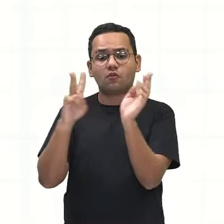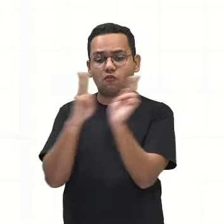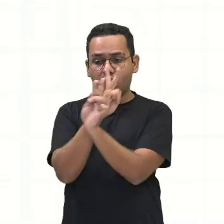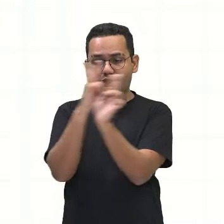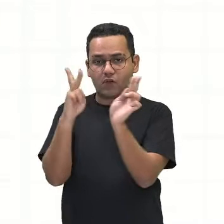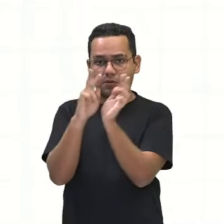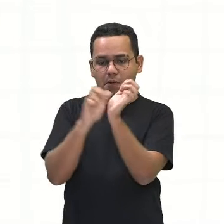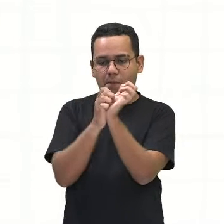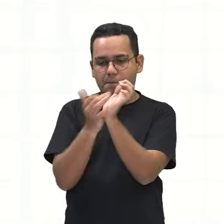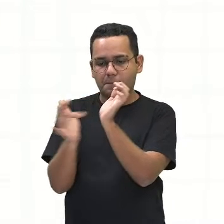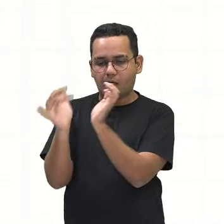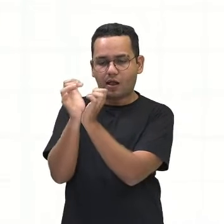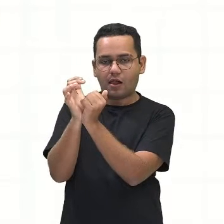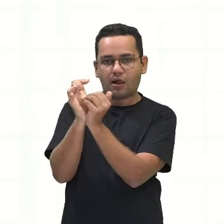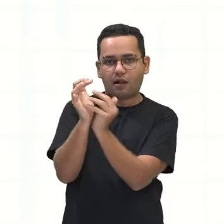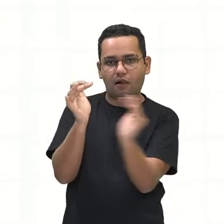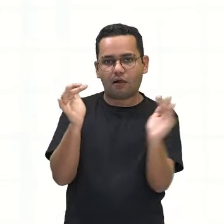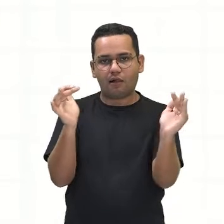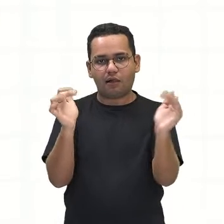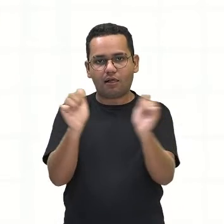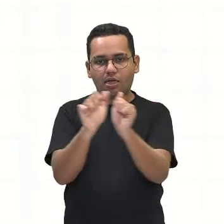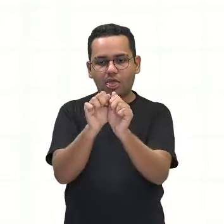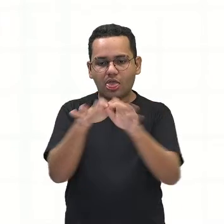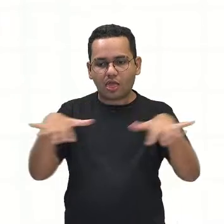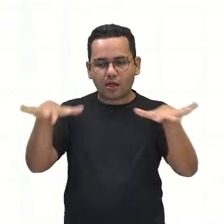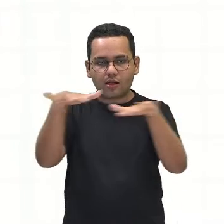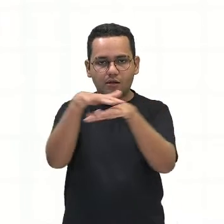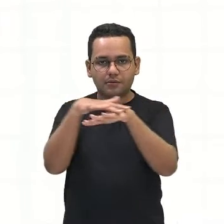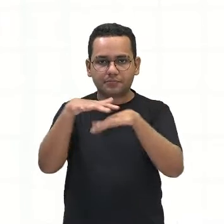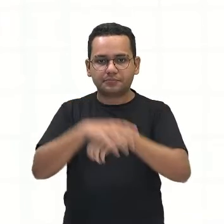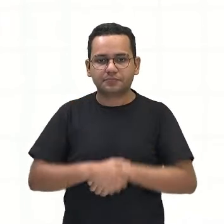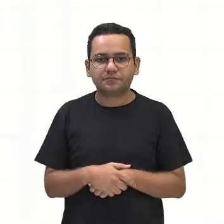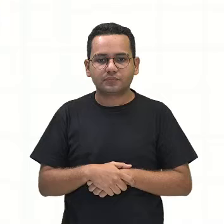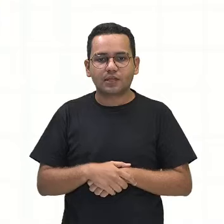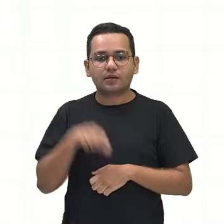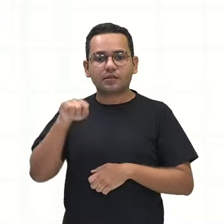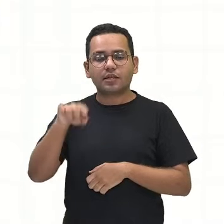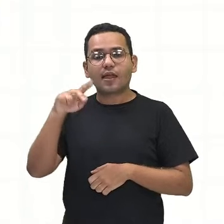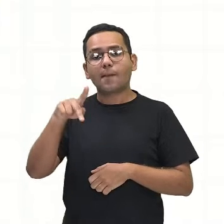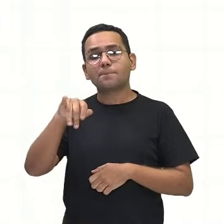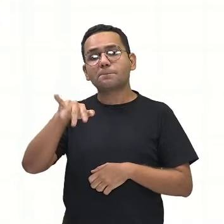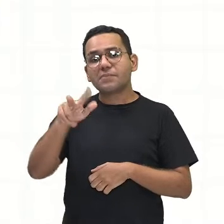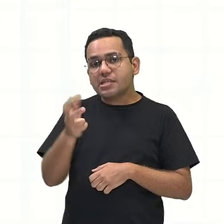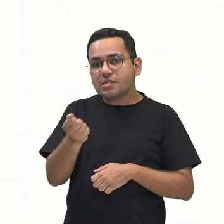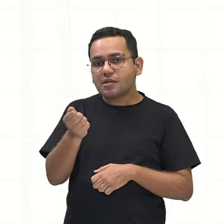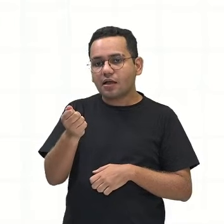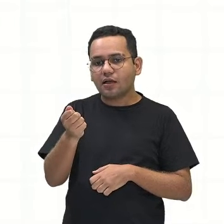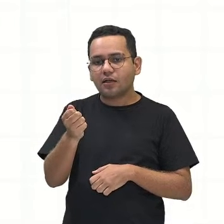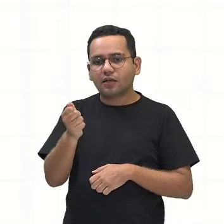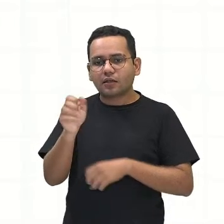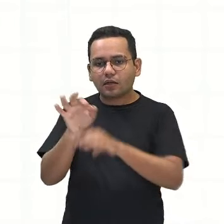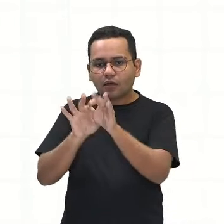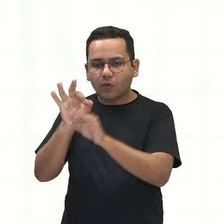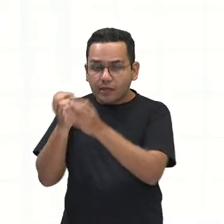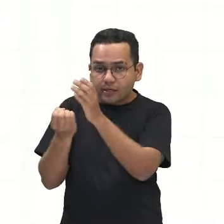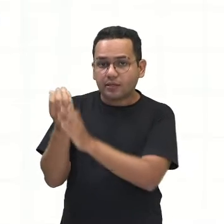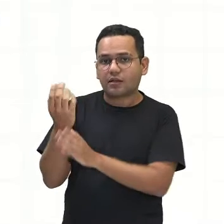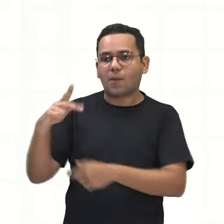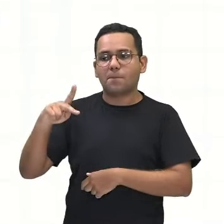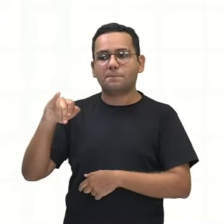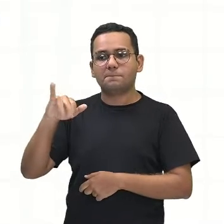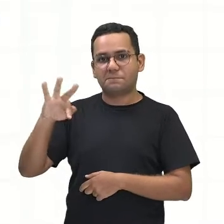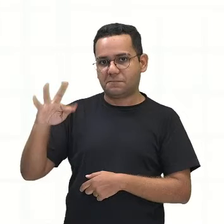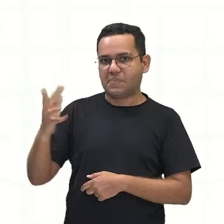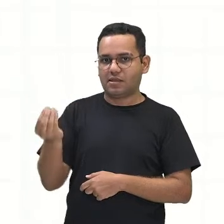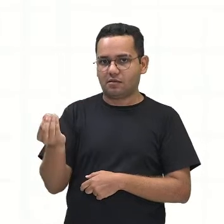até ali a pinha, que formam os pinhões, né? E assim nós